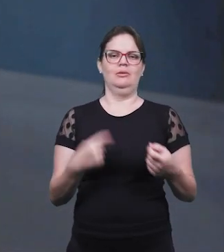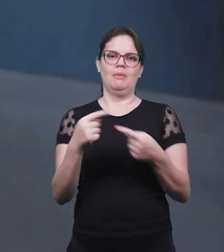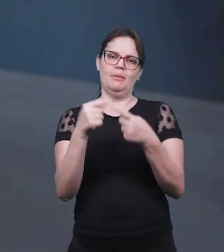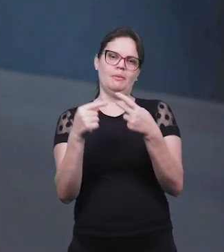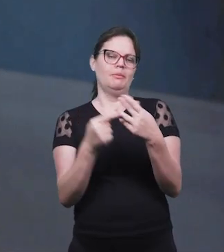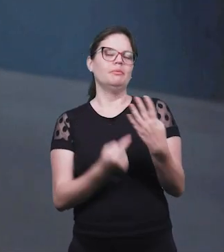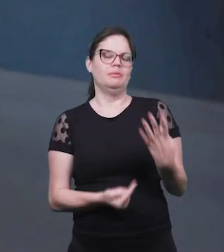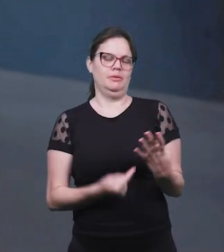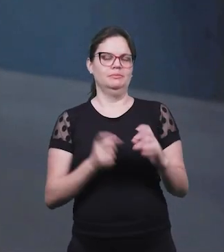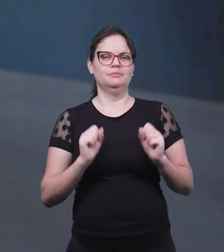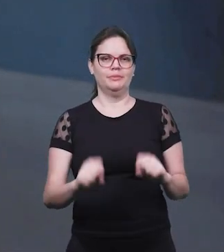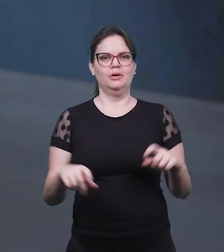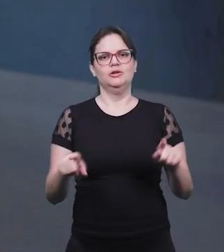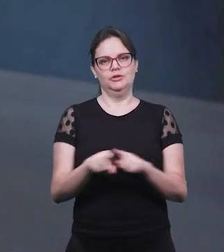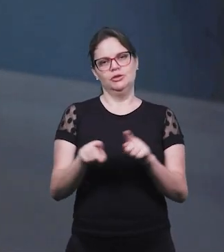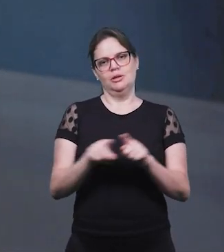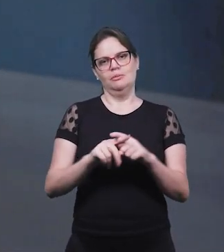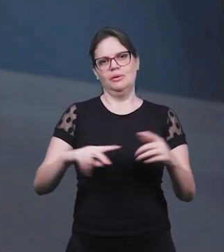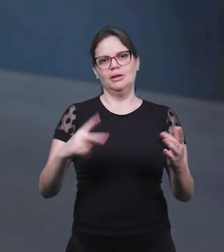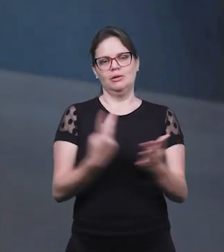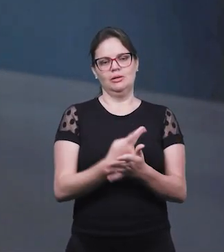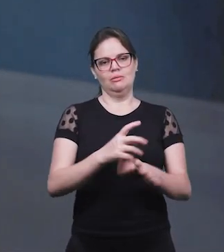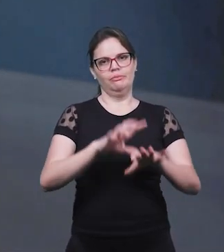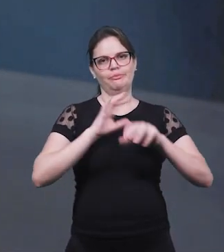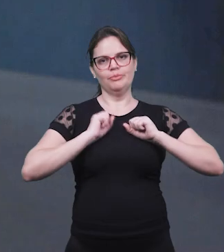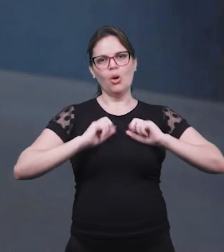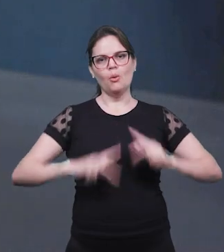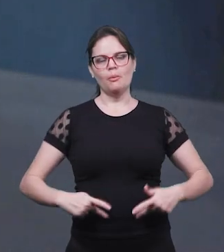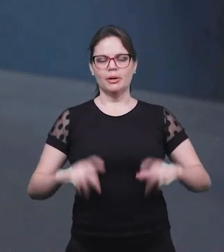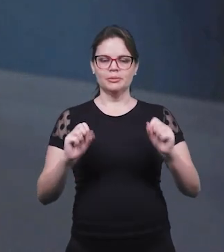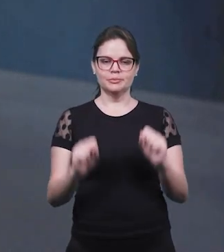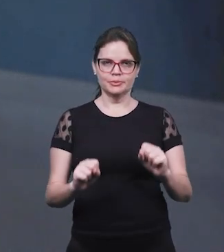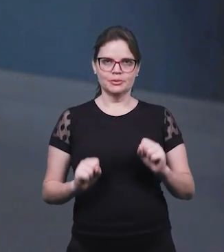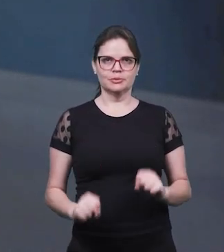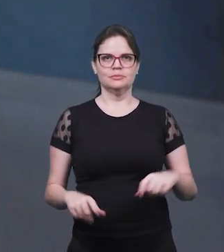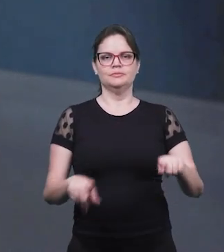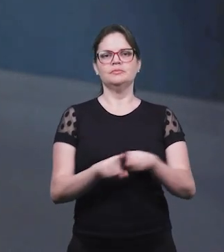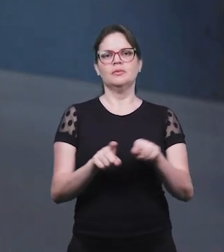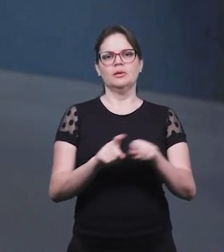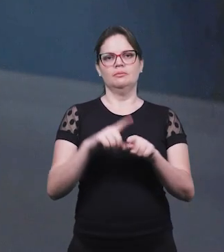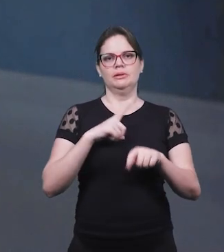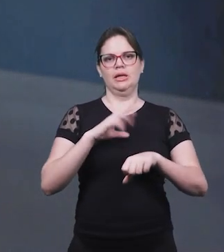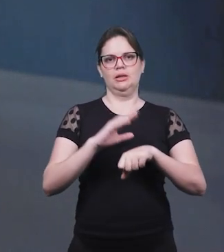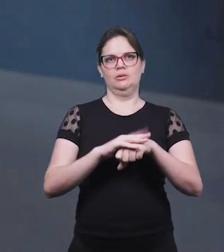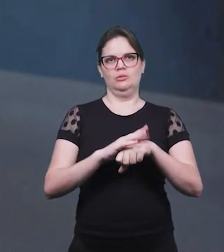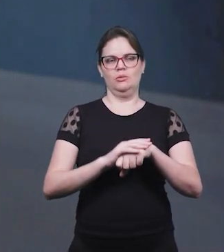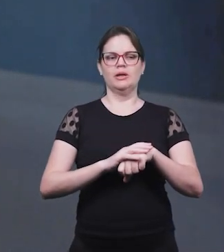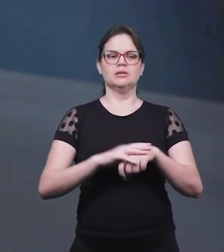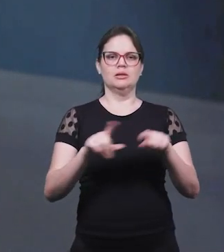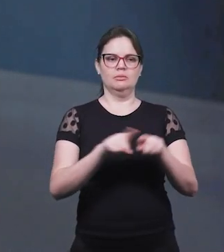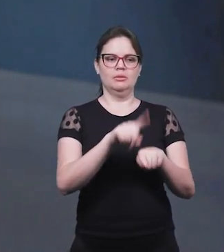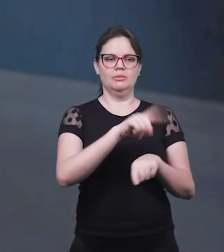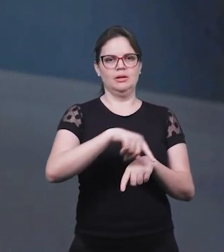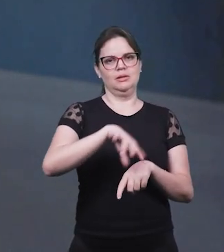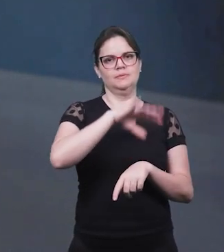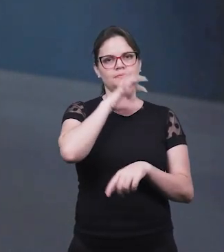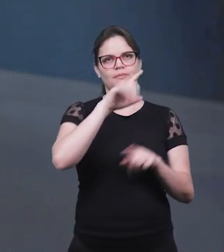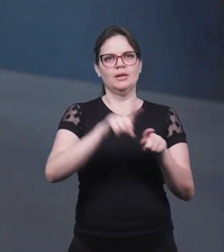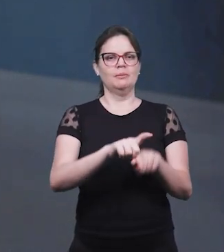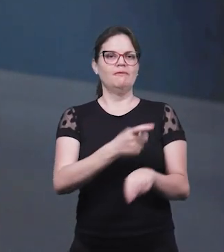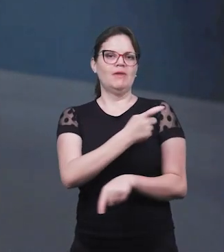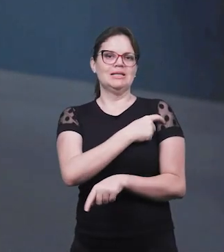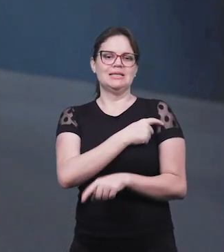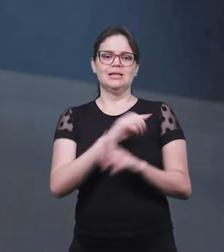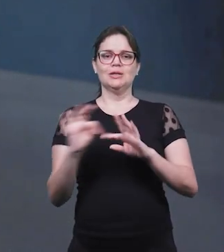também podem parasitar o ser humano e transmite doenças para os pets. E as